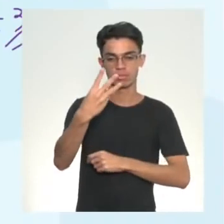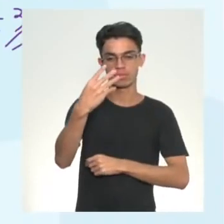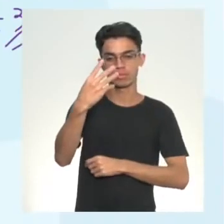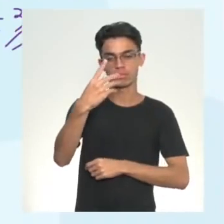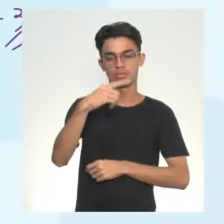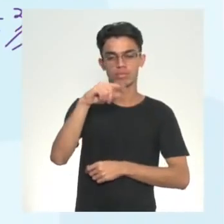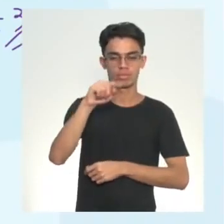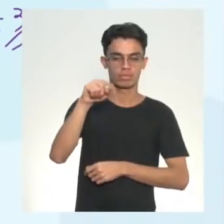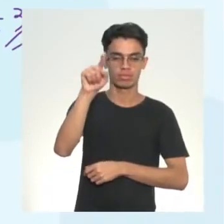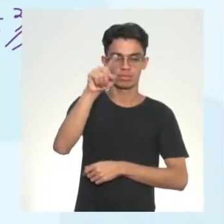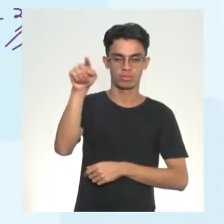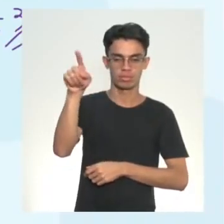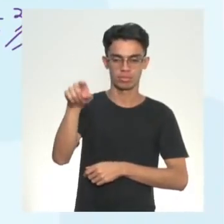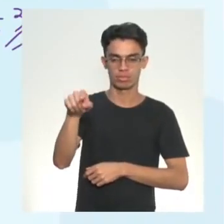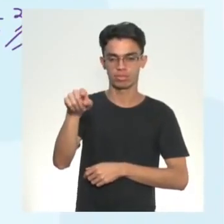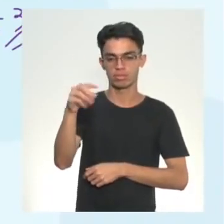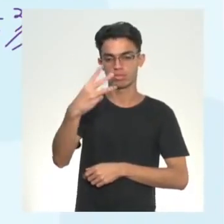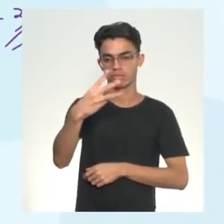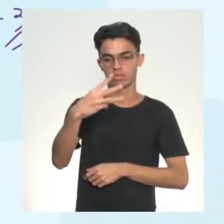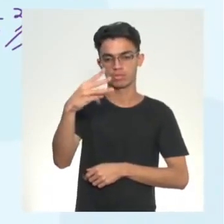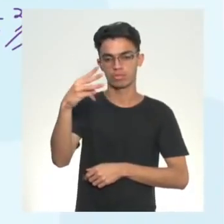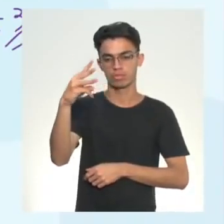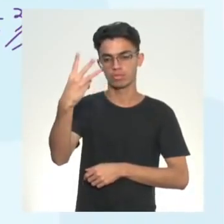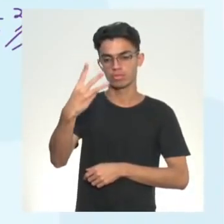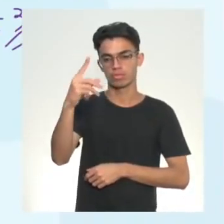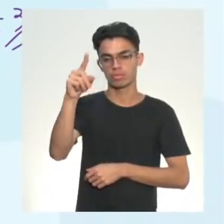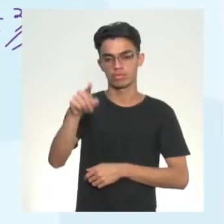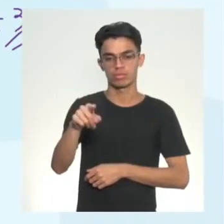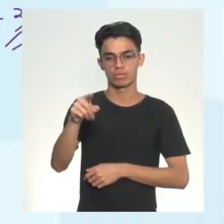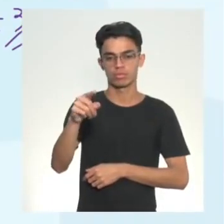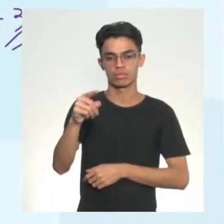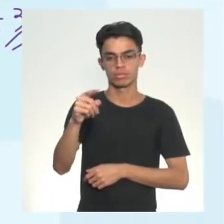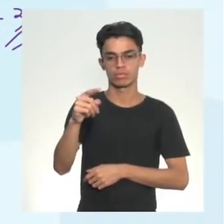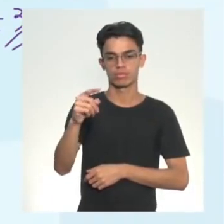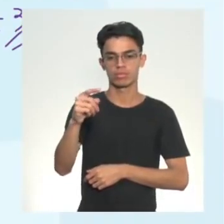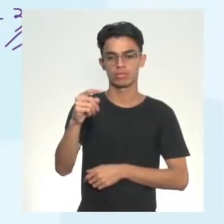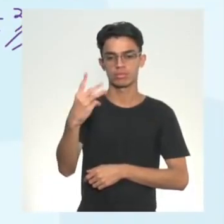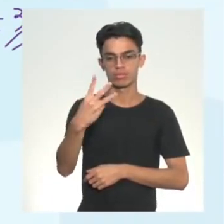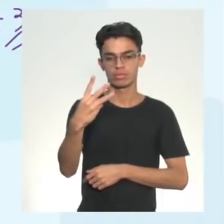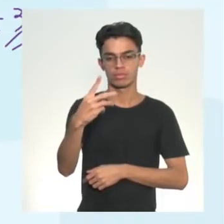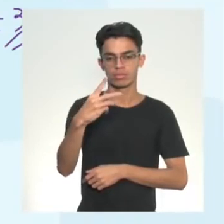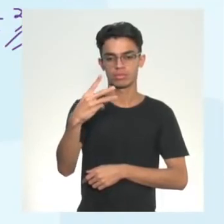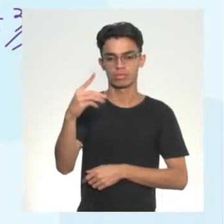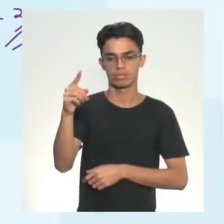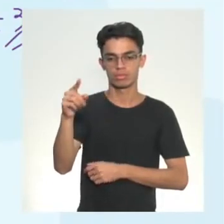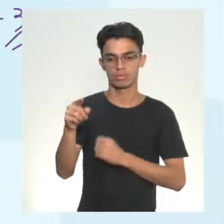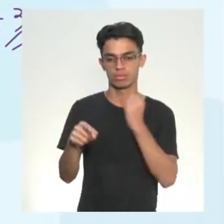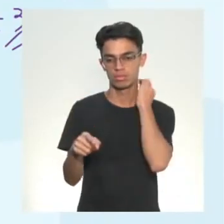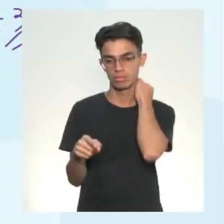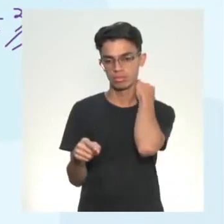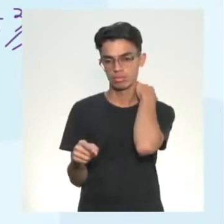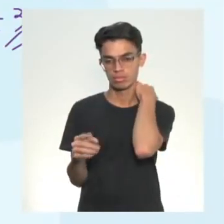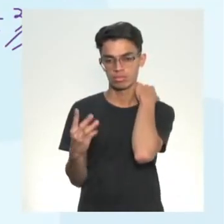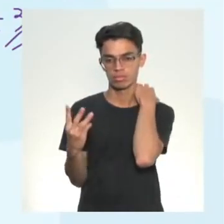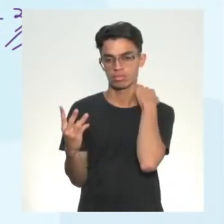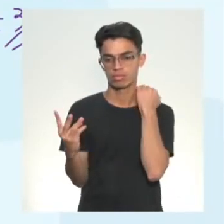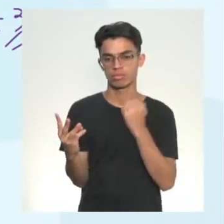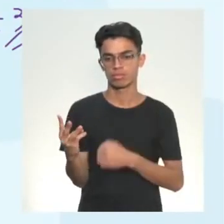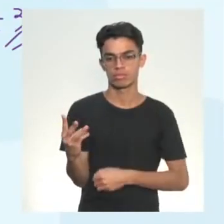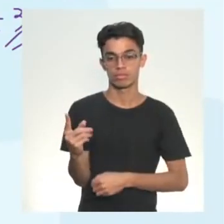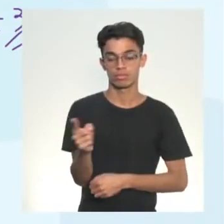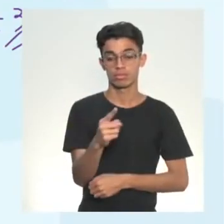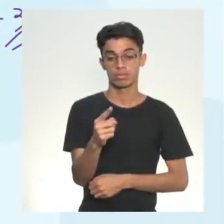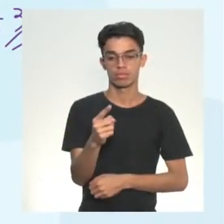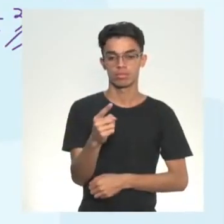3 subindo, 3 para a direita, 3 descendo, mais 3, 3 descendo